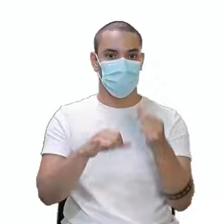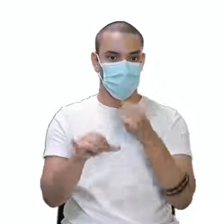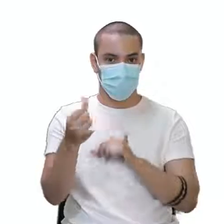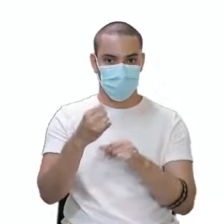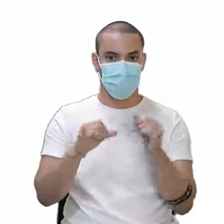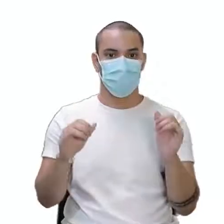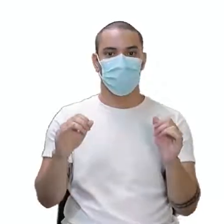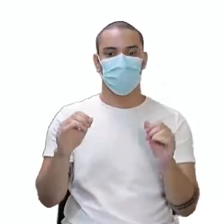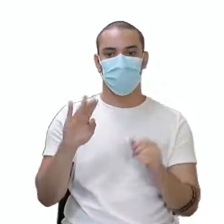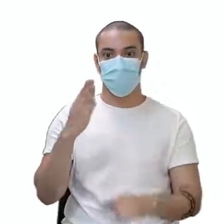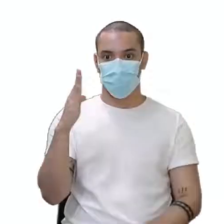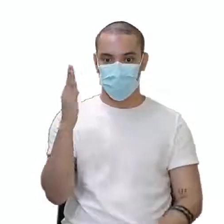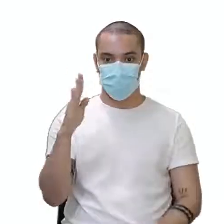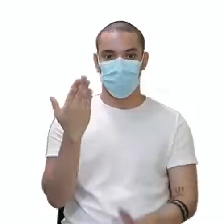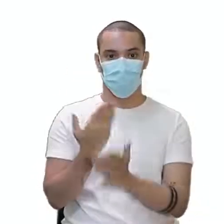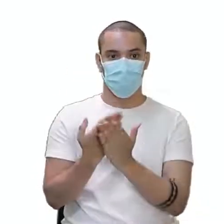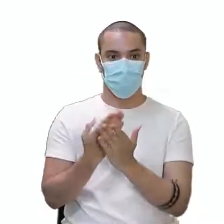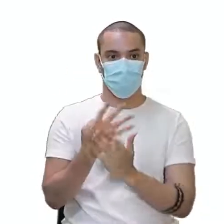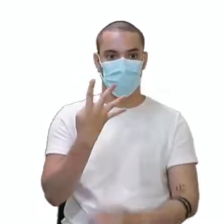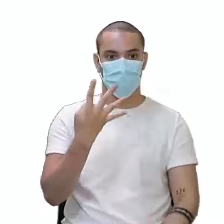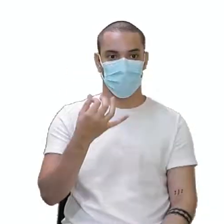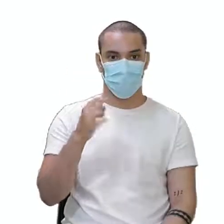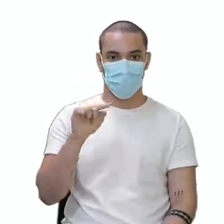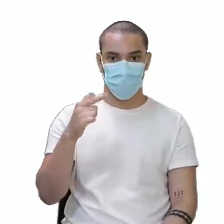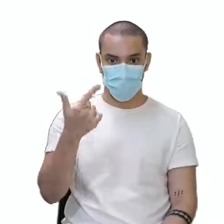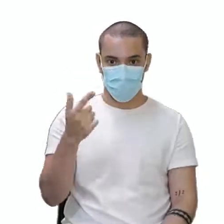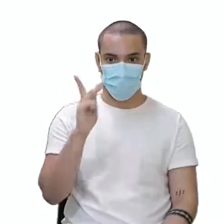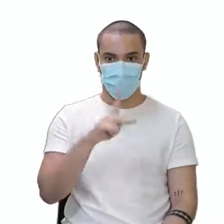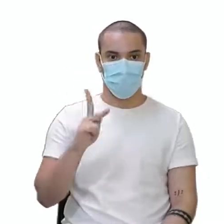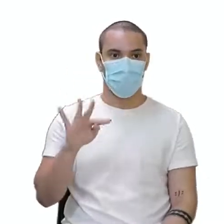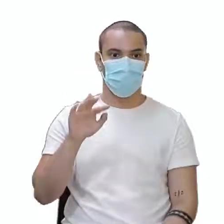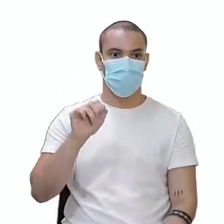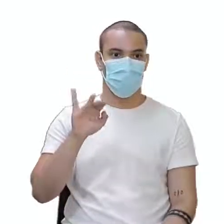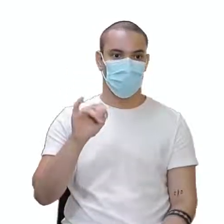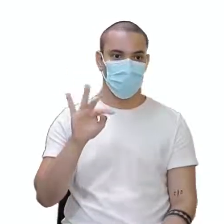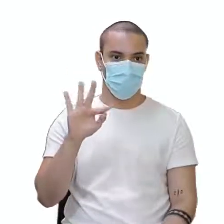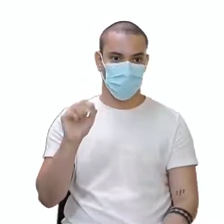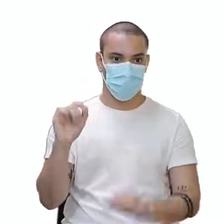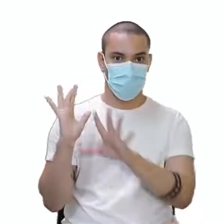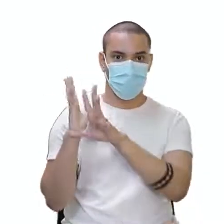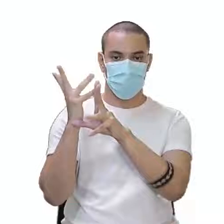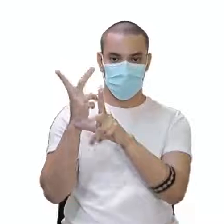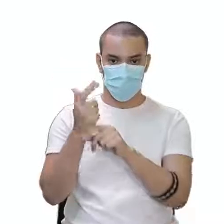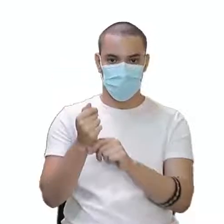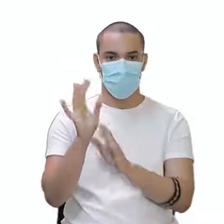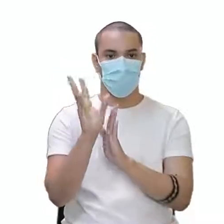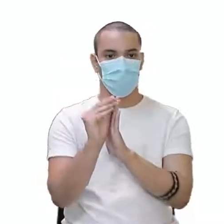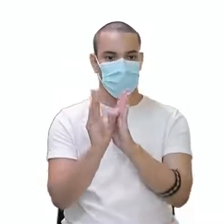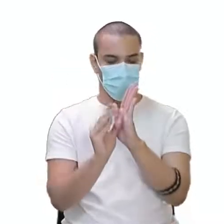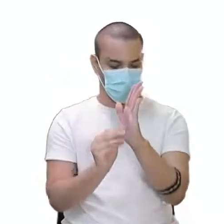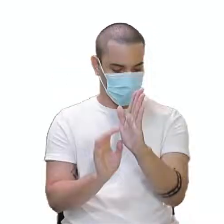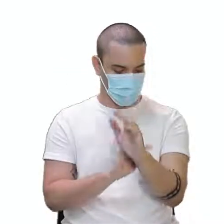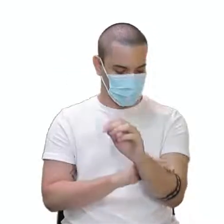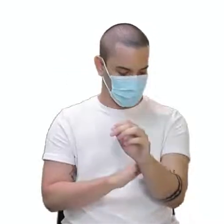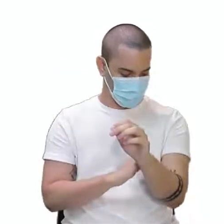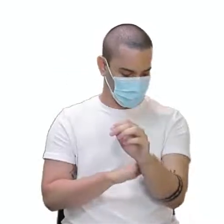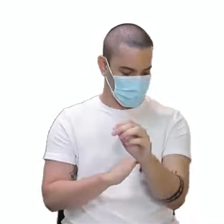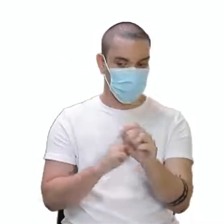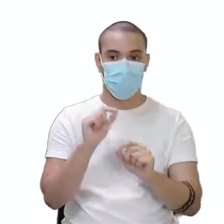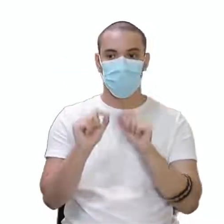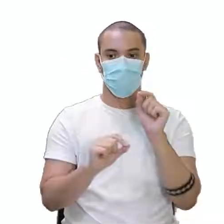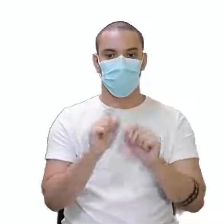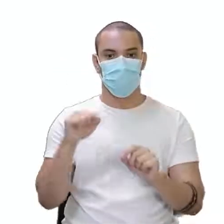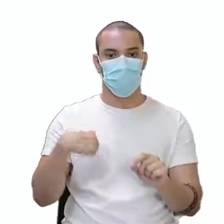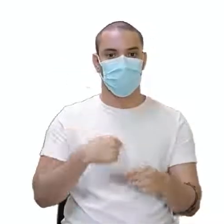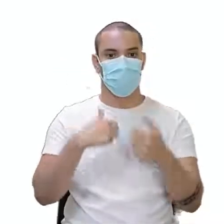Aula 46.2. Prof. Tabita aqui com você para revisão desse conteúdo. E o que a gente